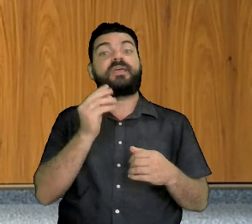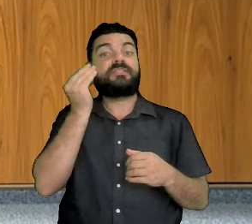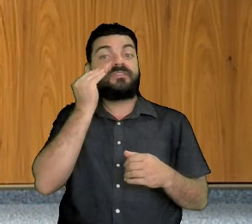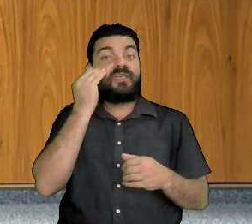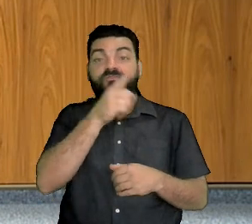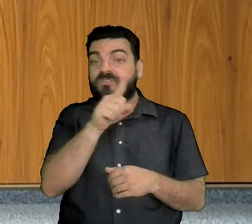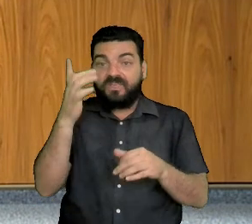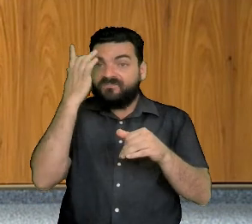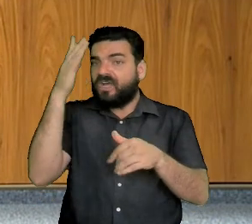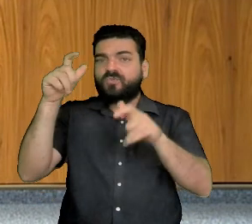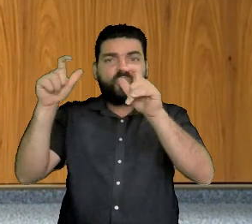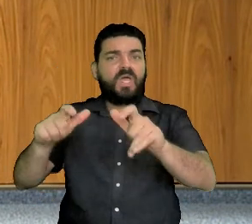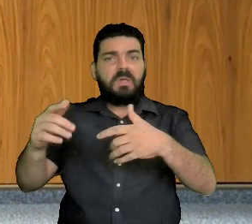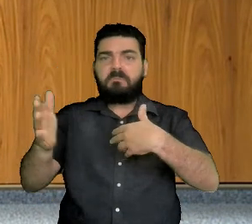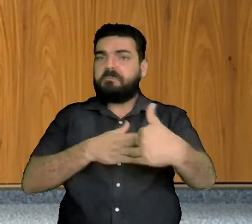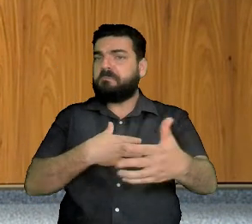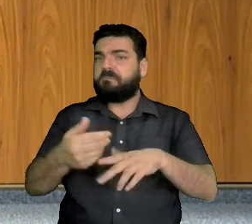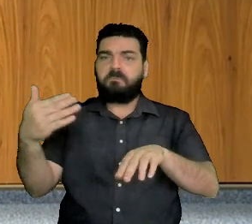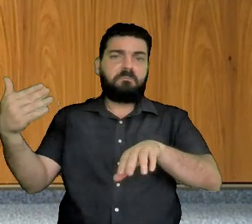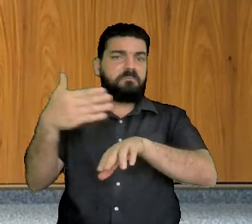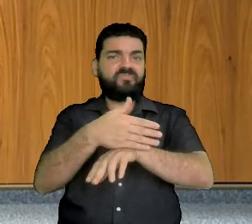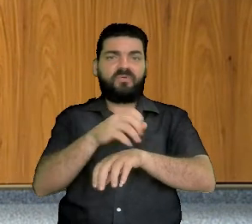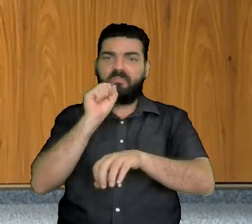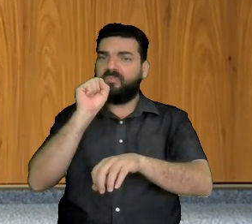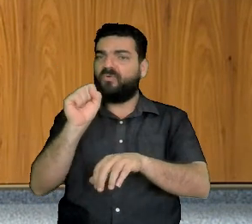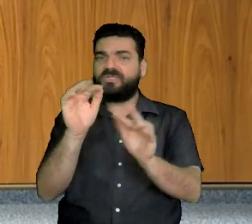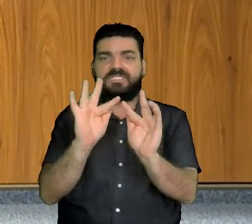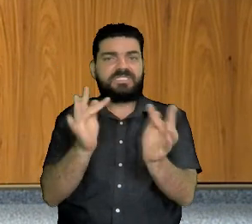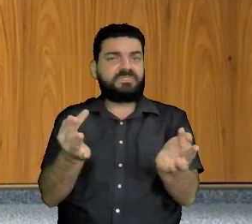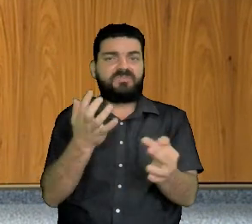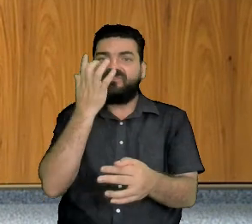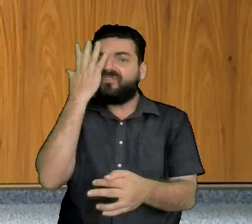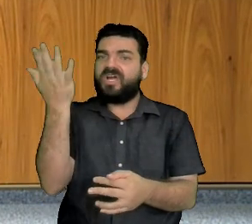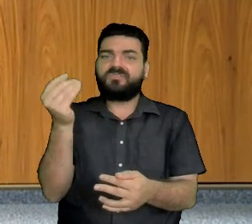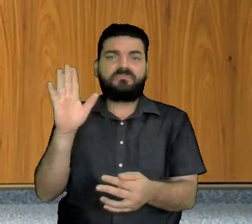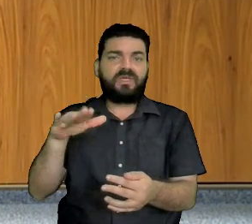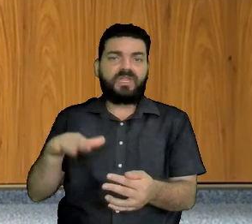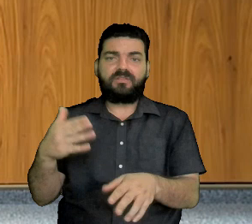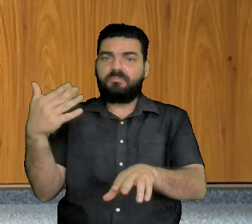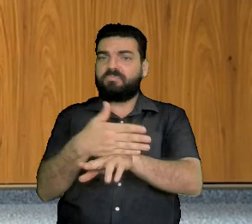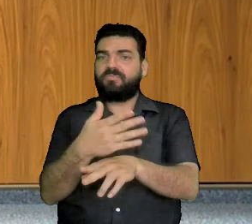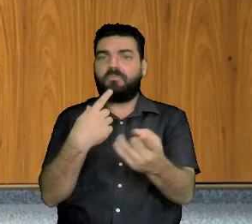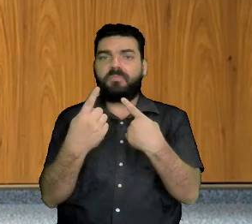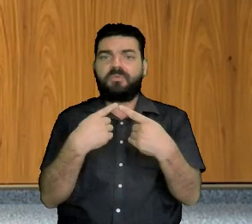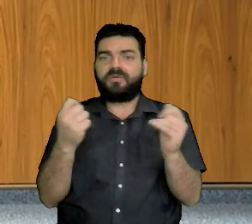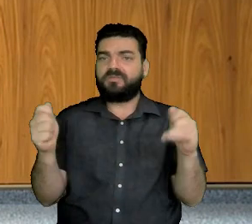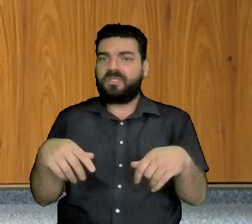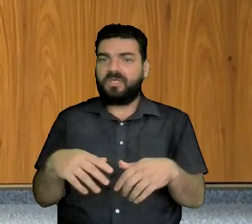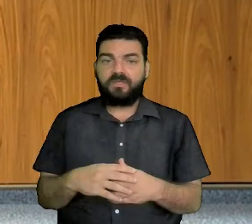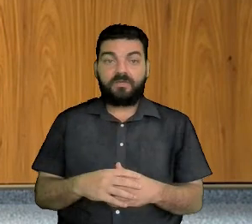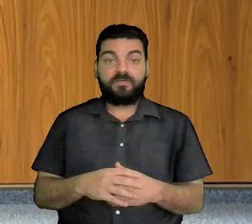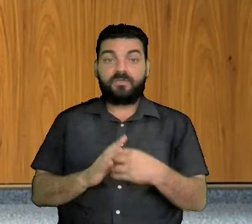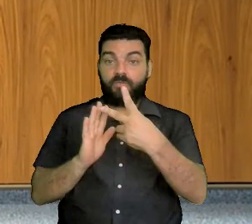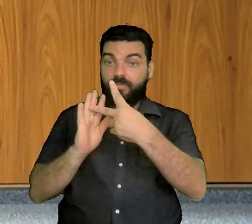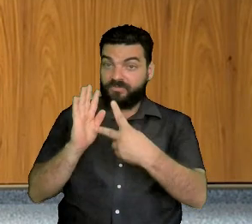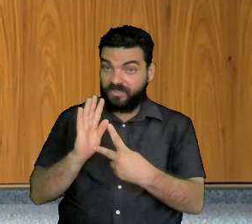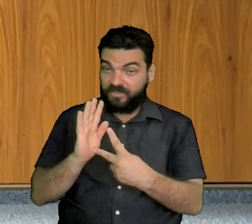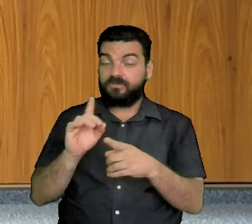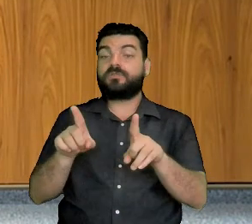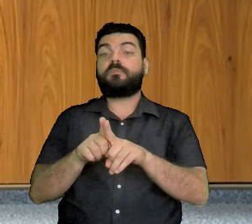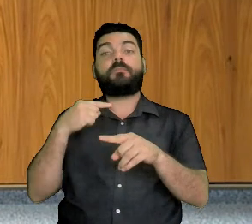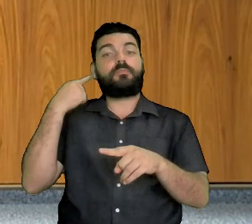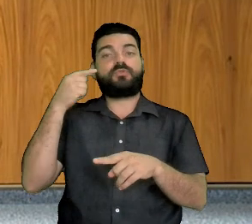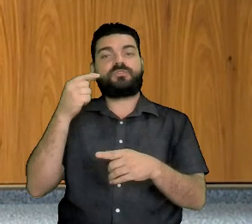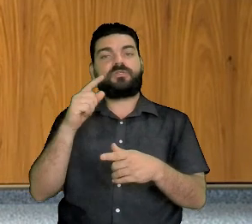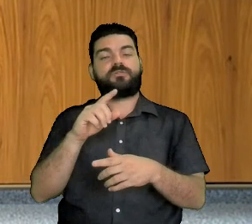àqueles que estejam em litígio com a União uma opção simples, rápida, econômica de resolução do conflito. O projeto também está em harmonia com a política